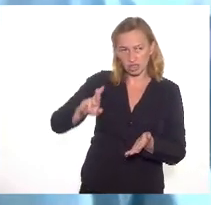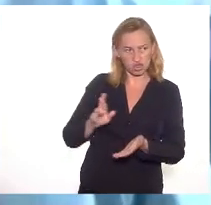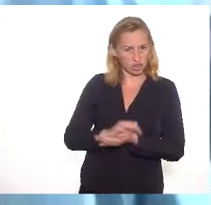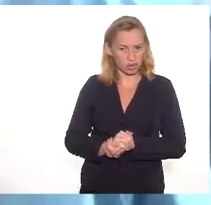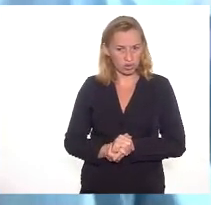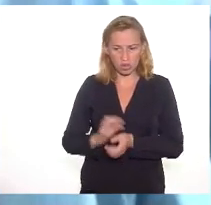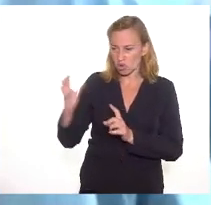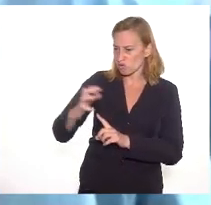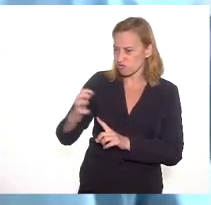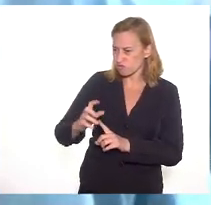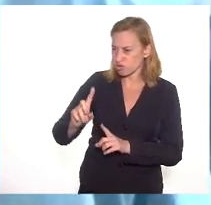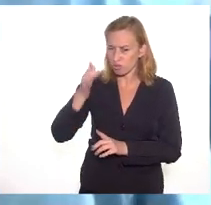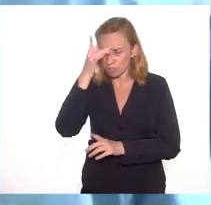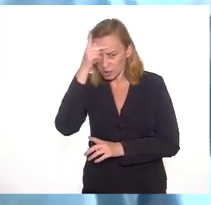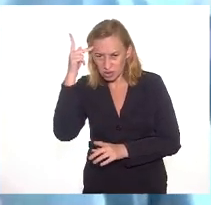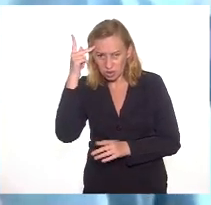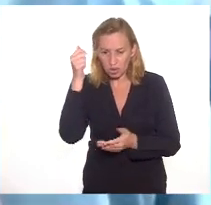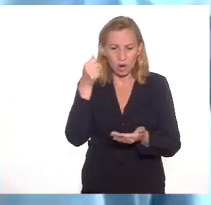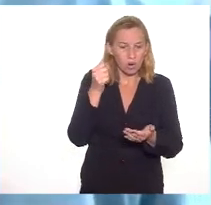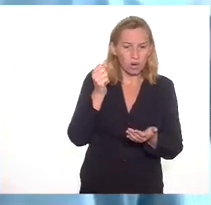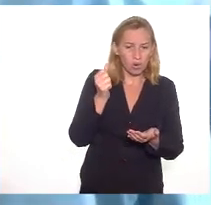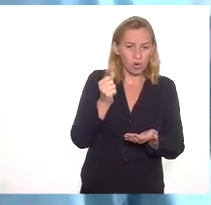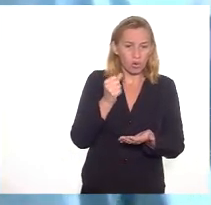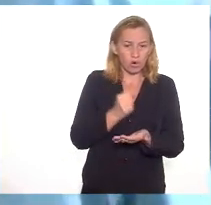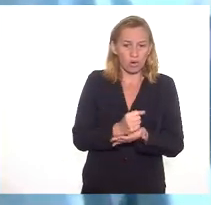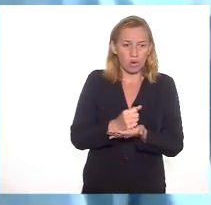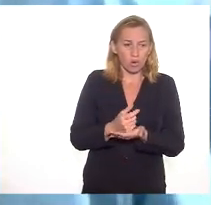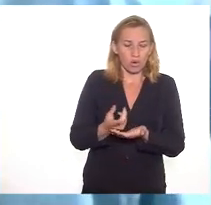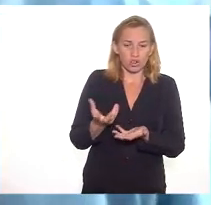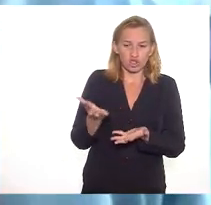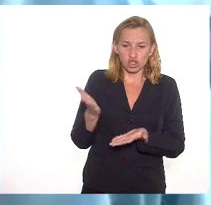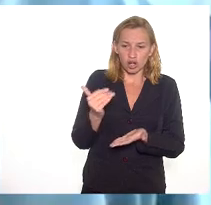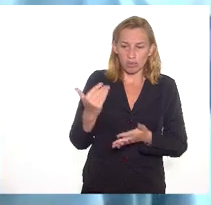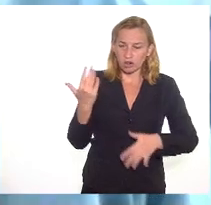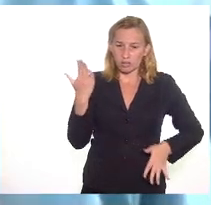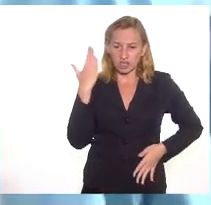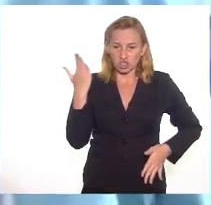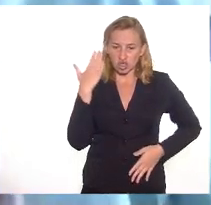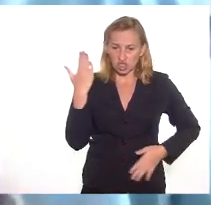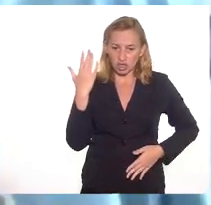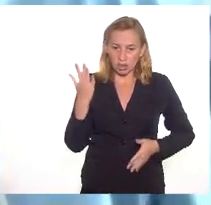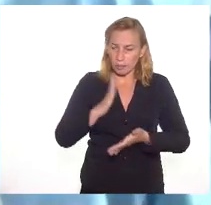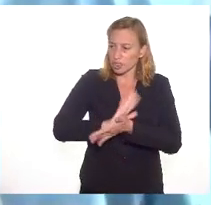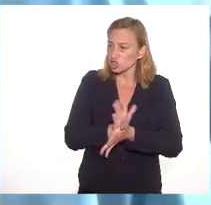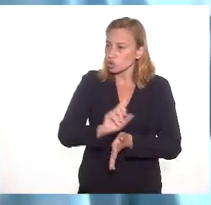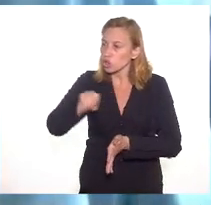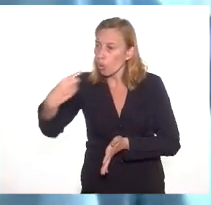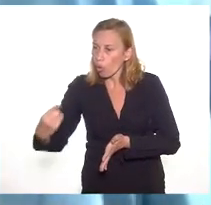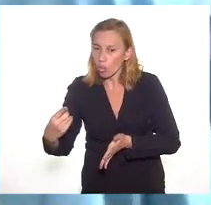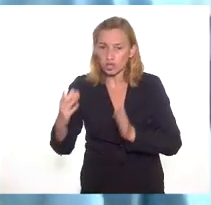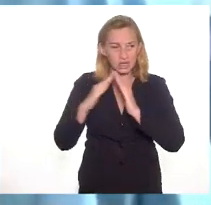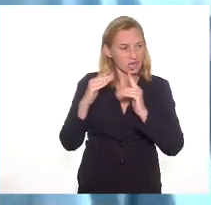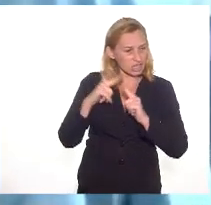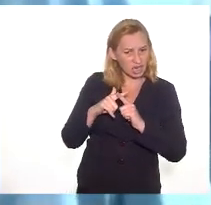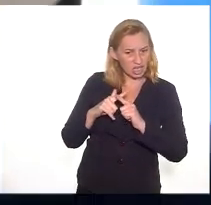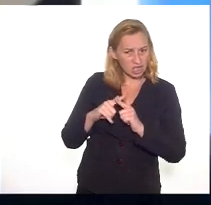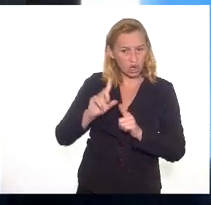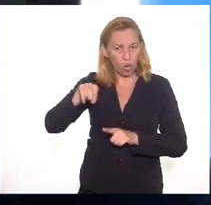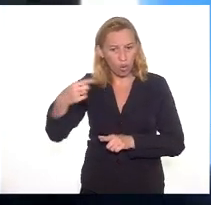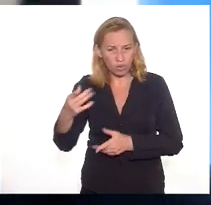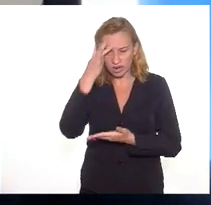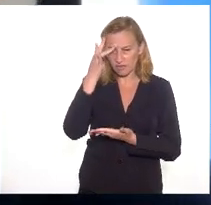oprimindo pessoas ou contratando traficantes para destruir espaços de outra fé, de outro credo